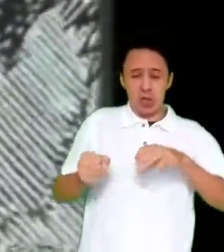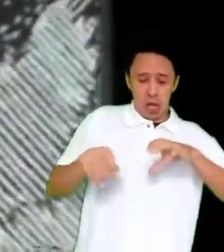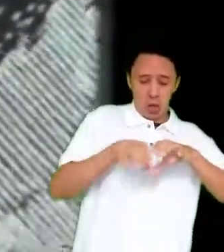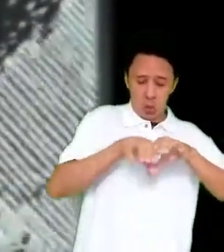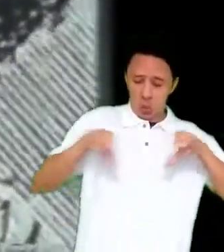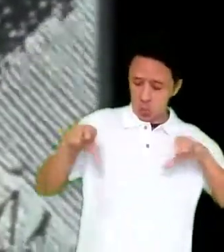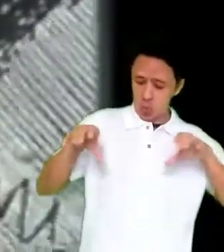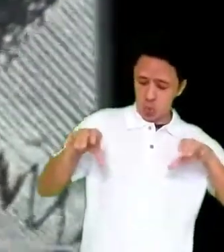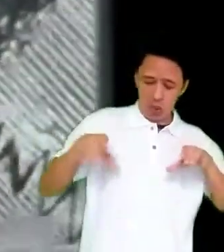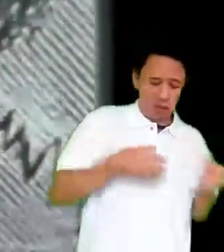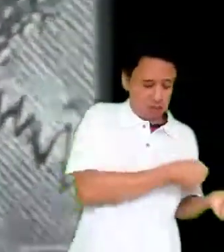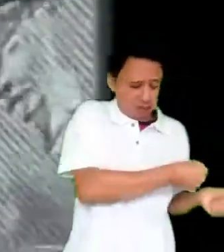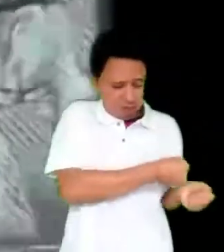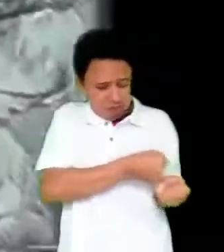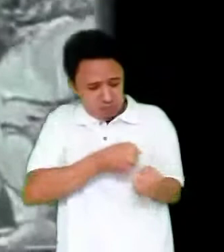subterrâneos.